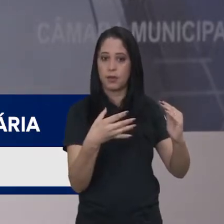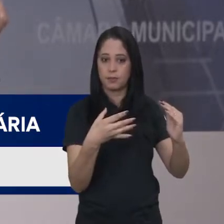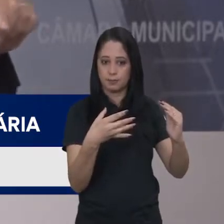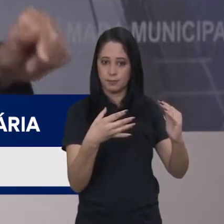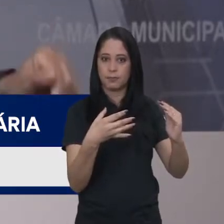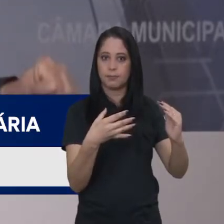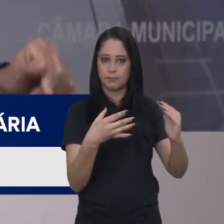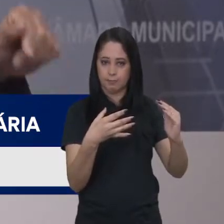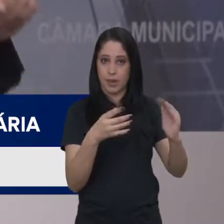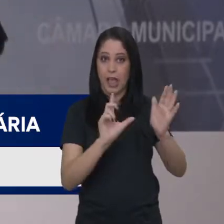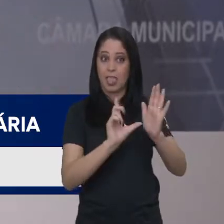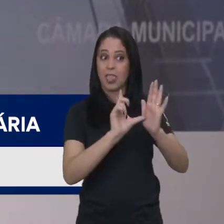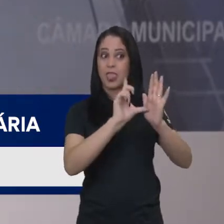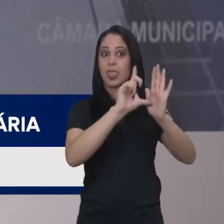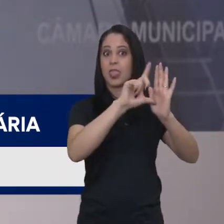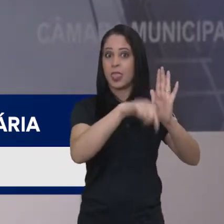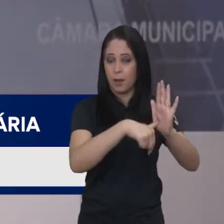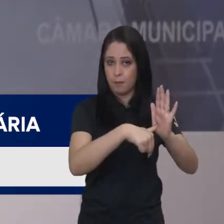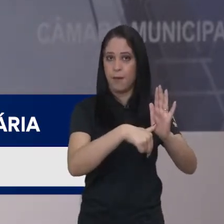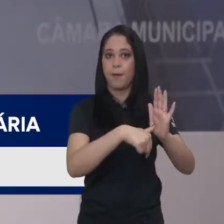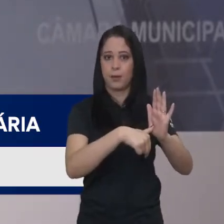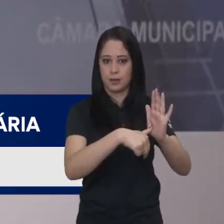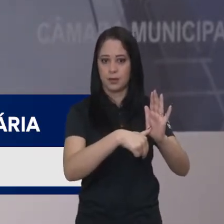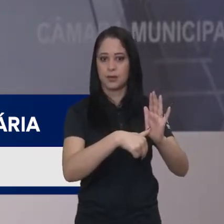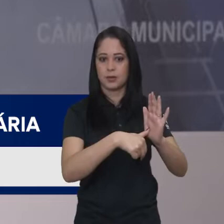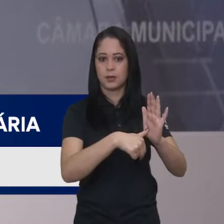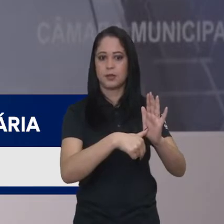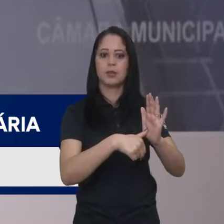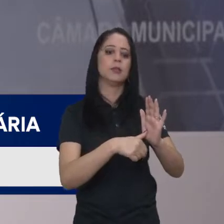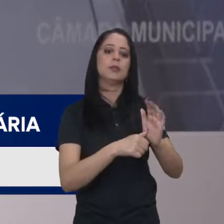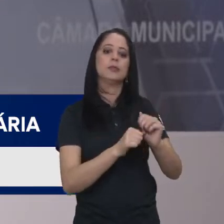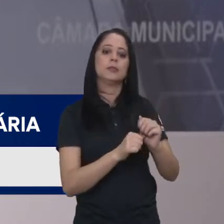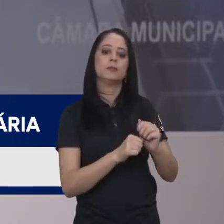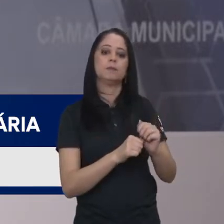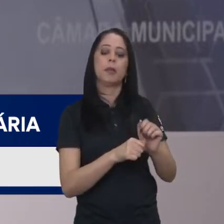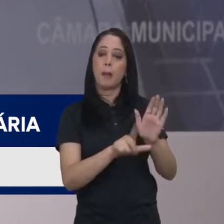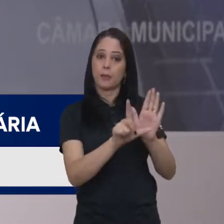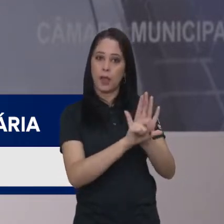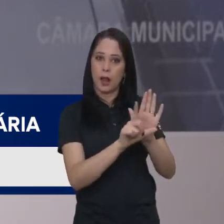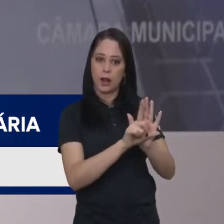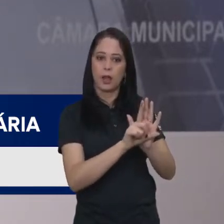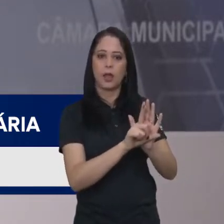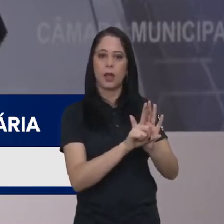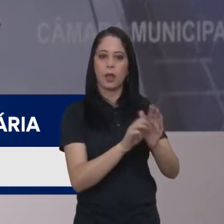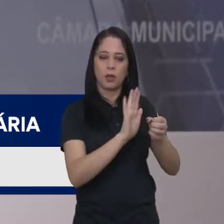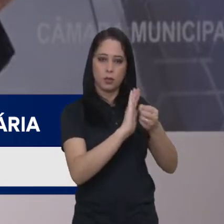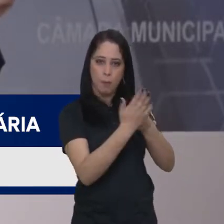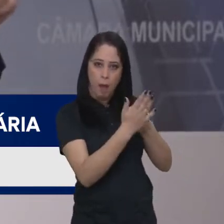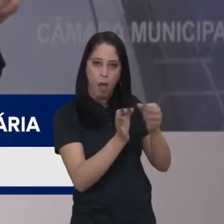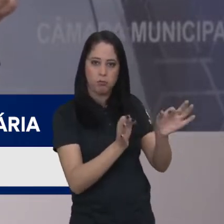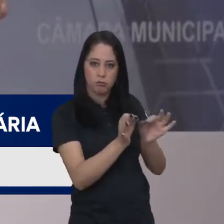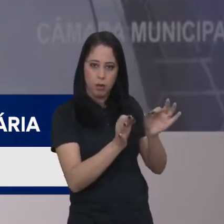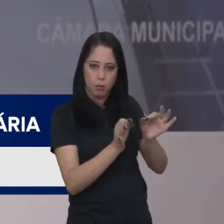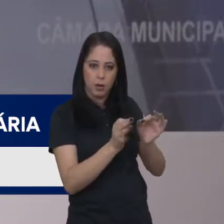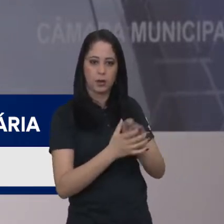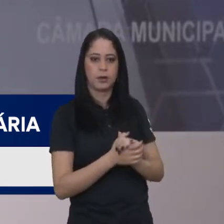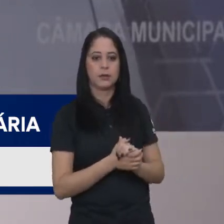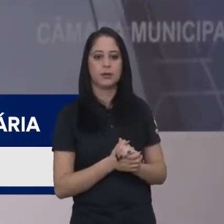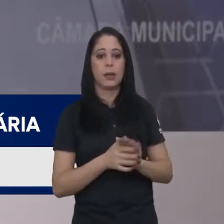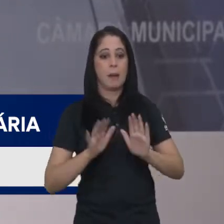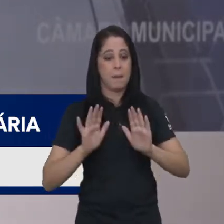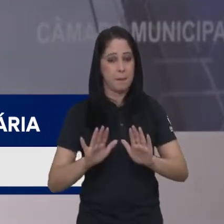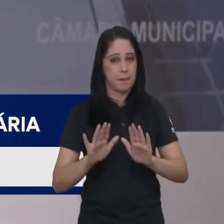construções pós-data estabelecida pela REURB, pela lei de regularização fundiária.